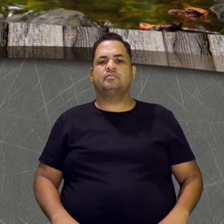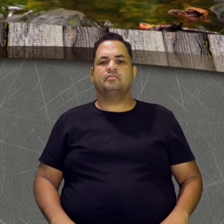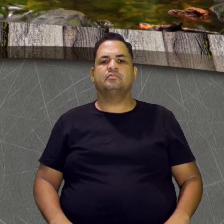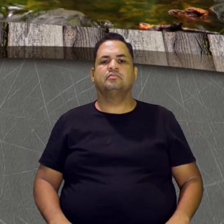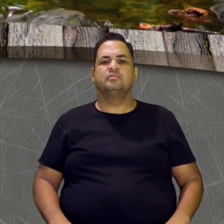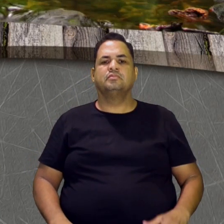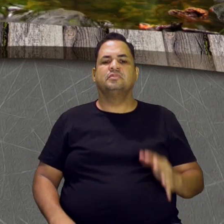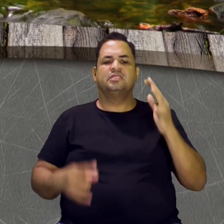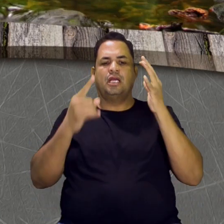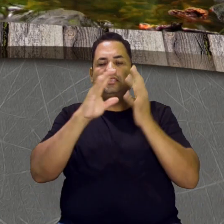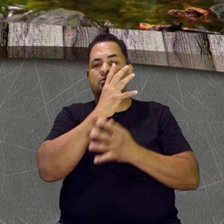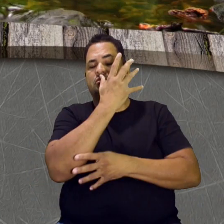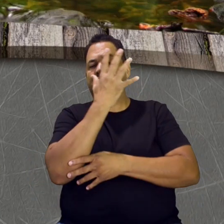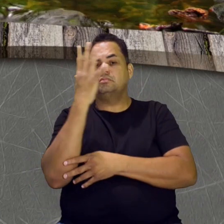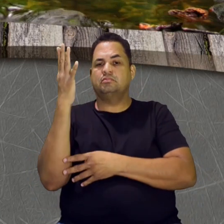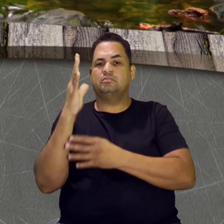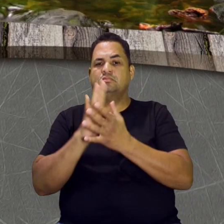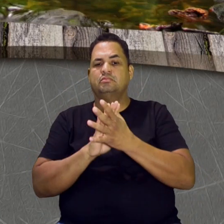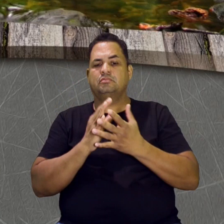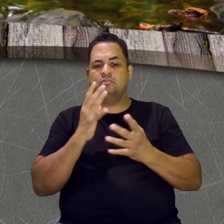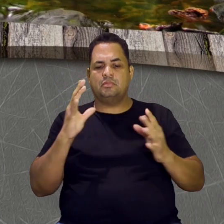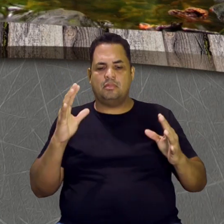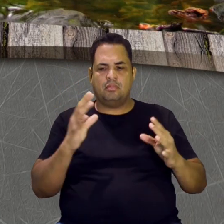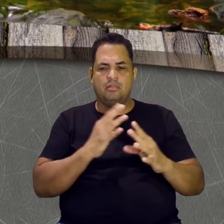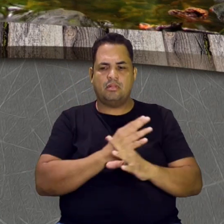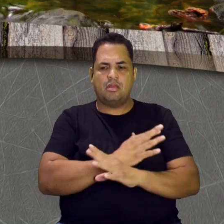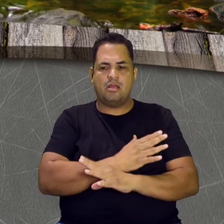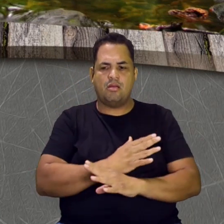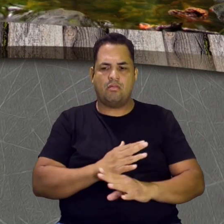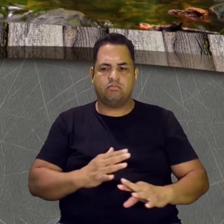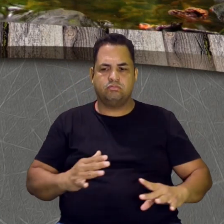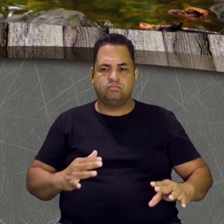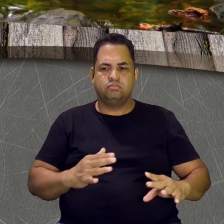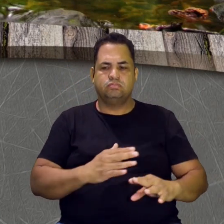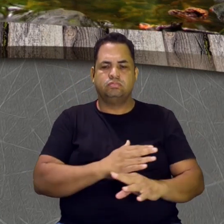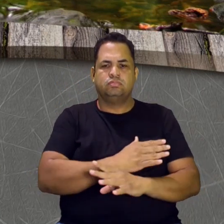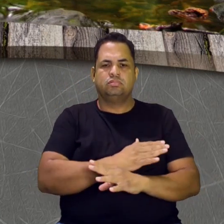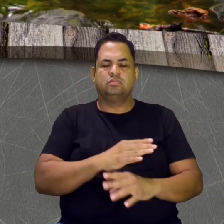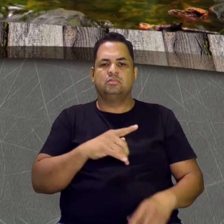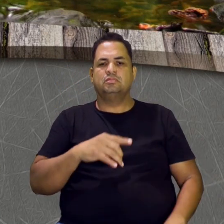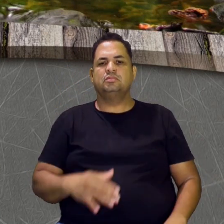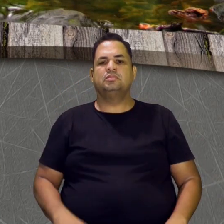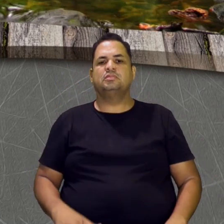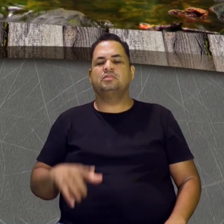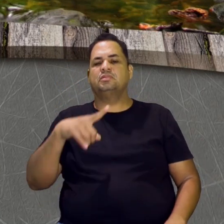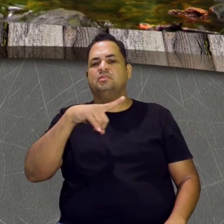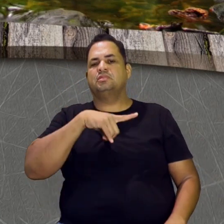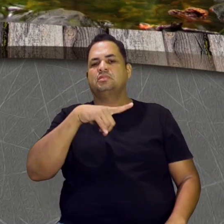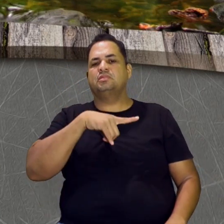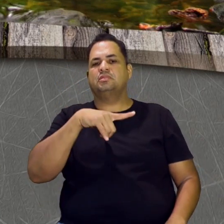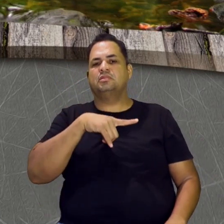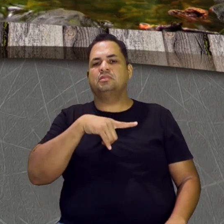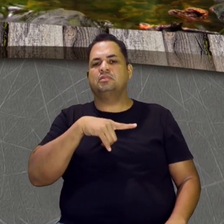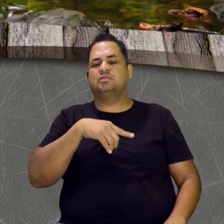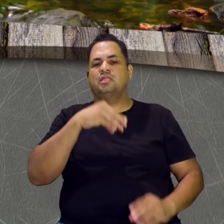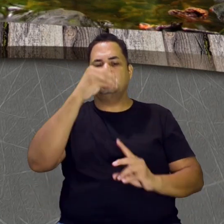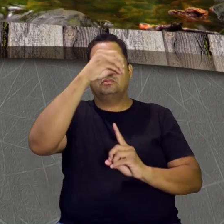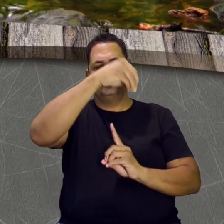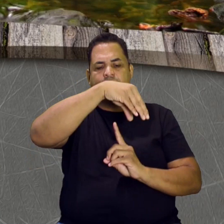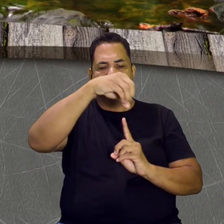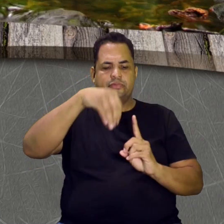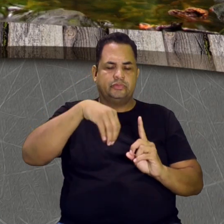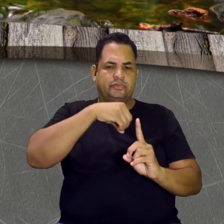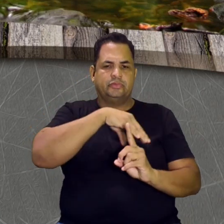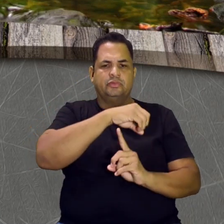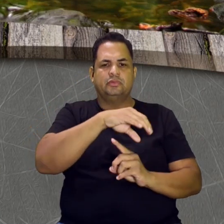as plantas e as algas protistas. E aí você tem os heterótrofos, que vai incluir os fungos,